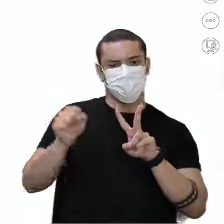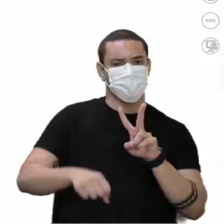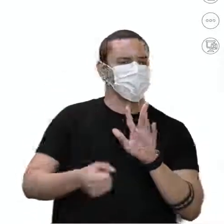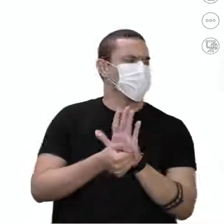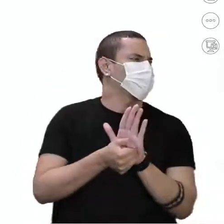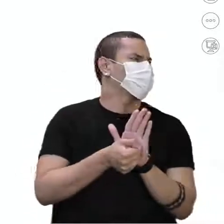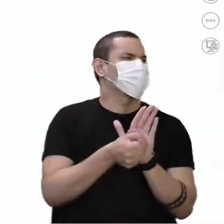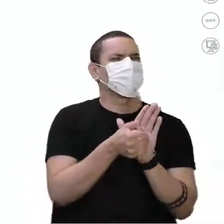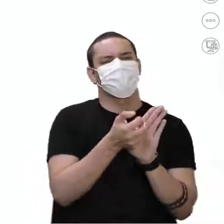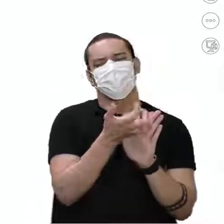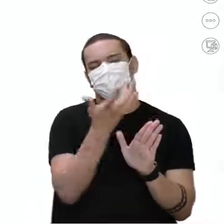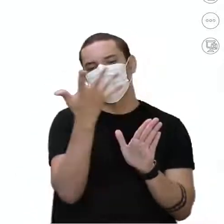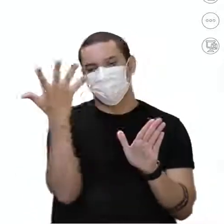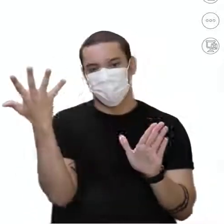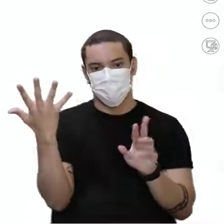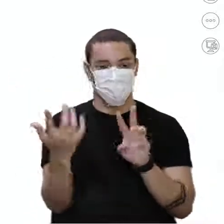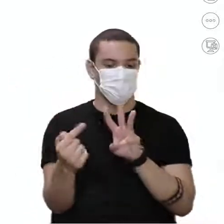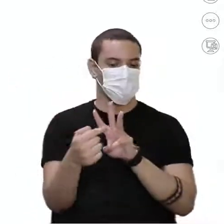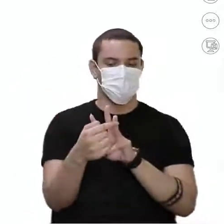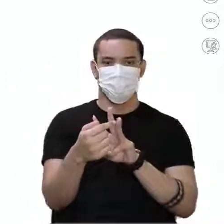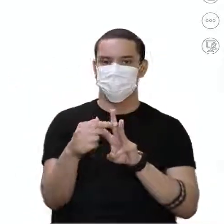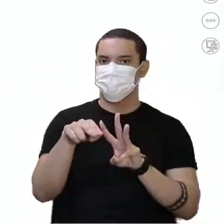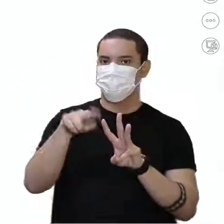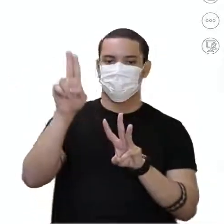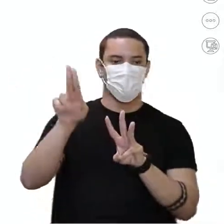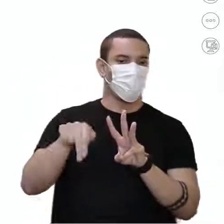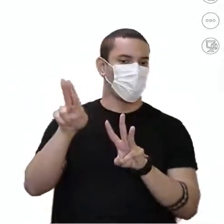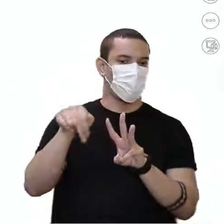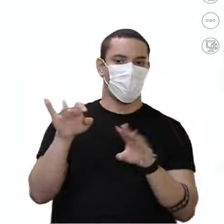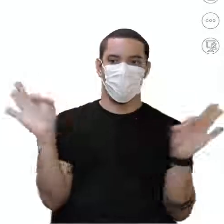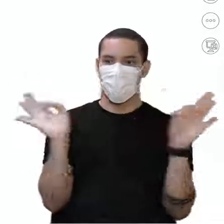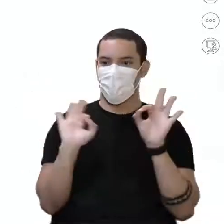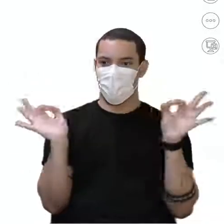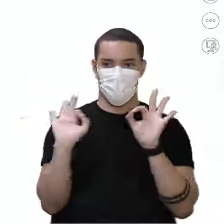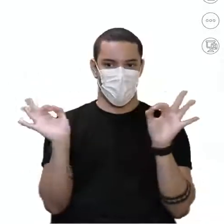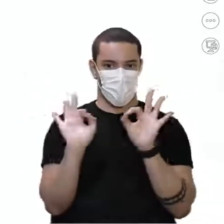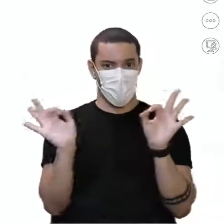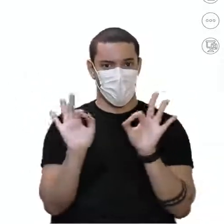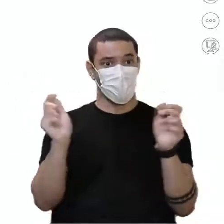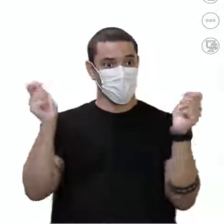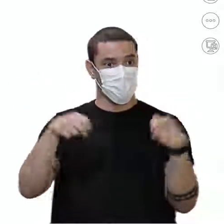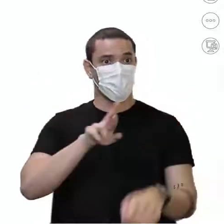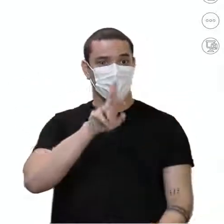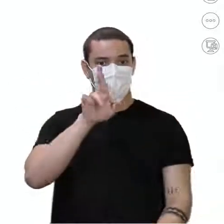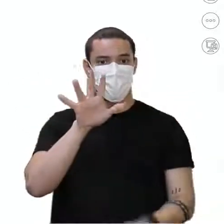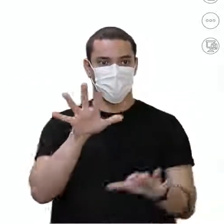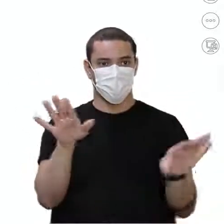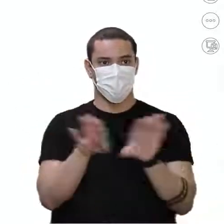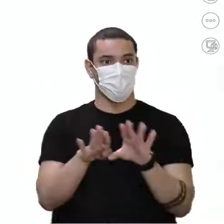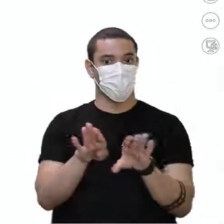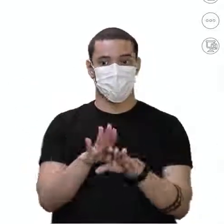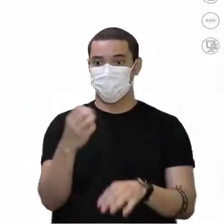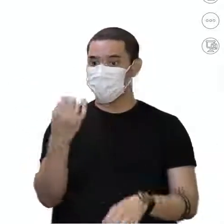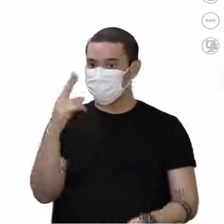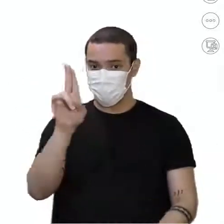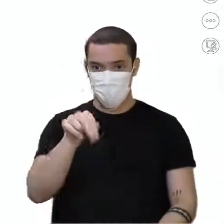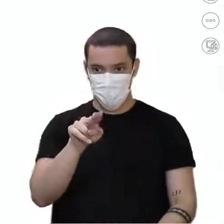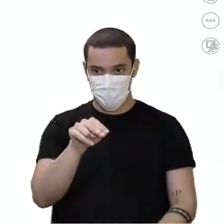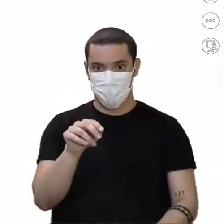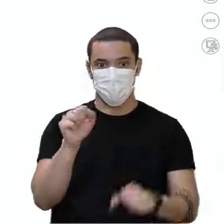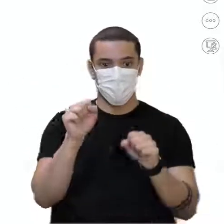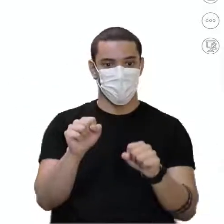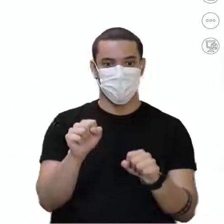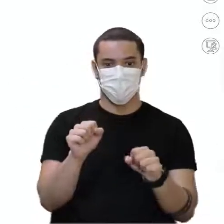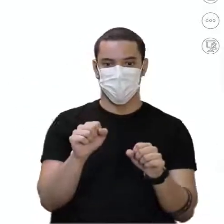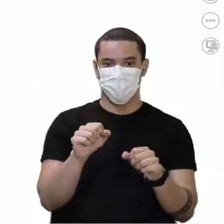vezes, várias vezes. Ou no, never. Ele pode responder assim também. Não, nunca. Se nunca foi, ele pode